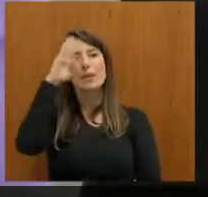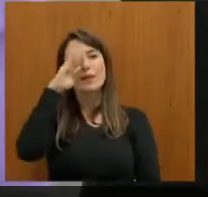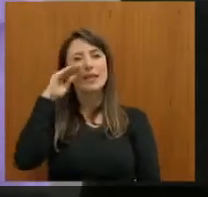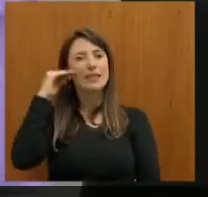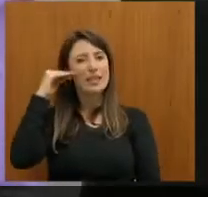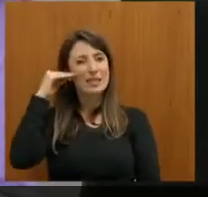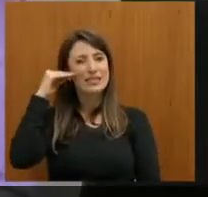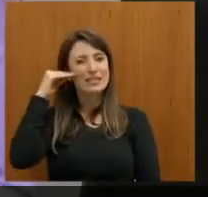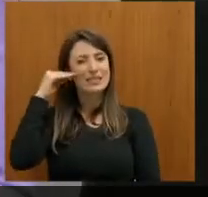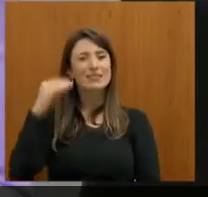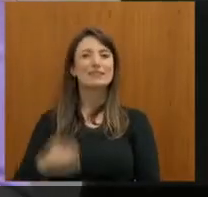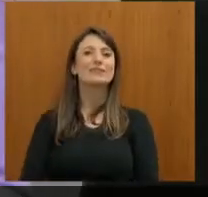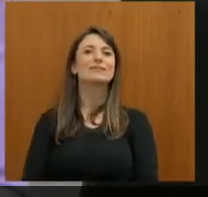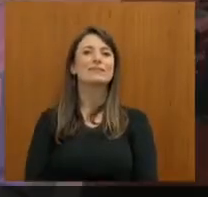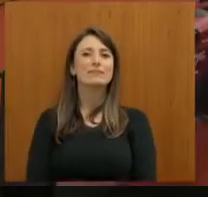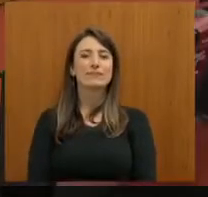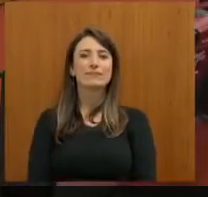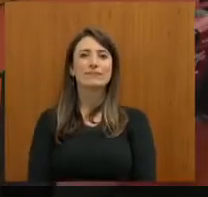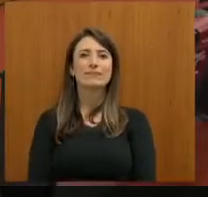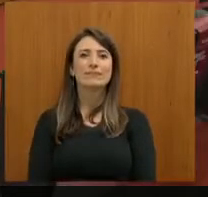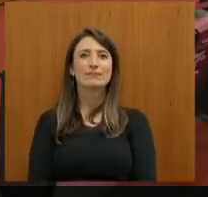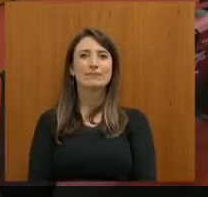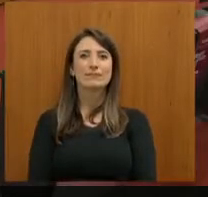tem como é